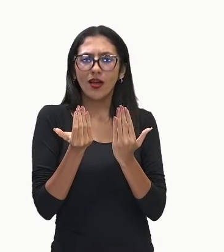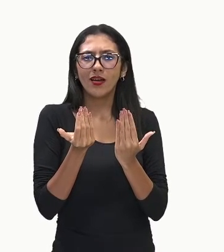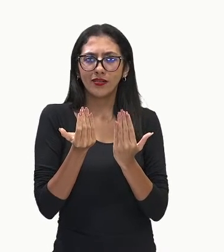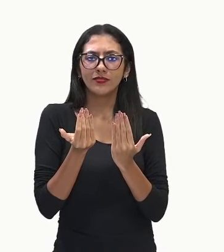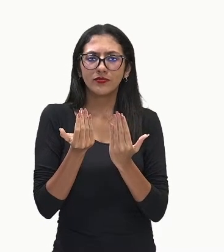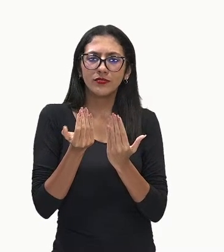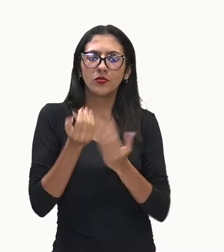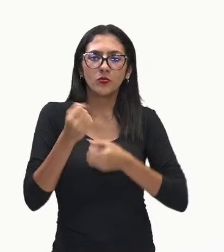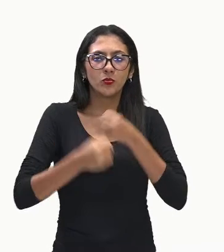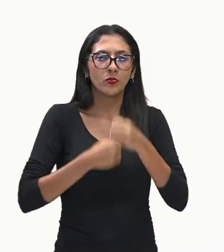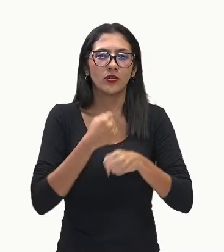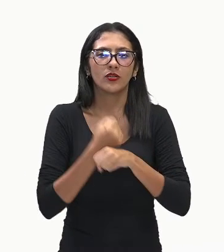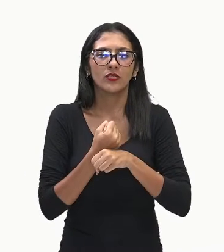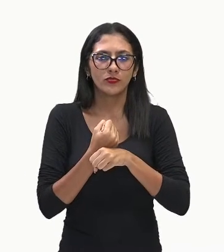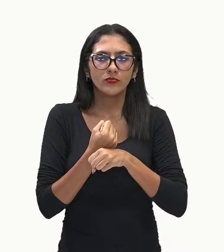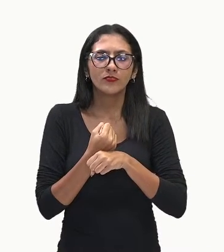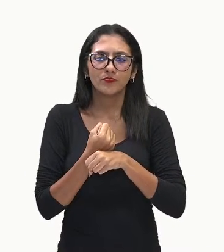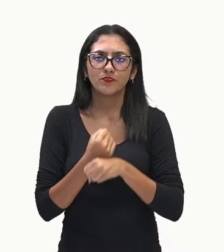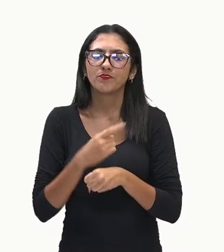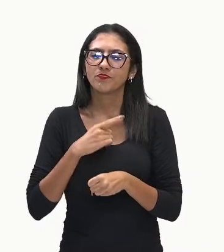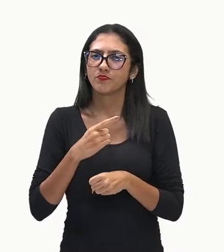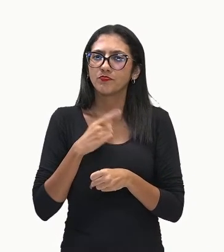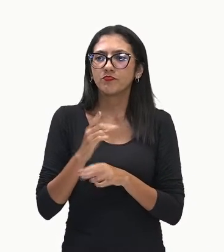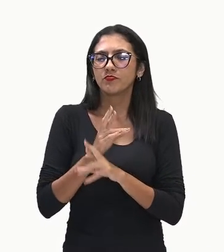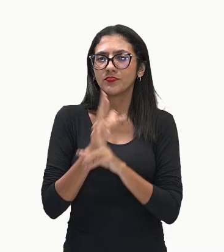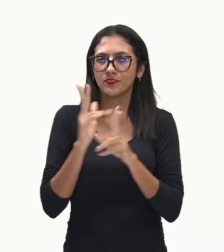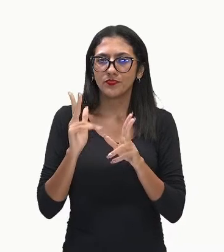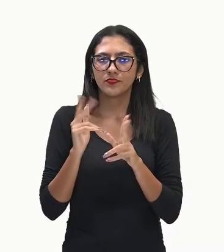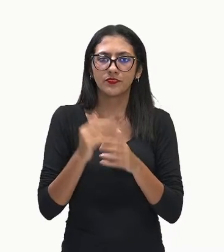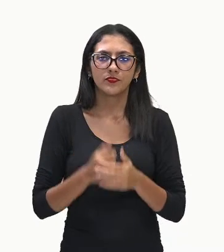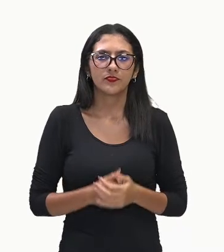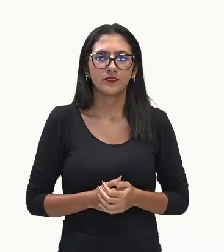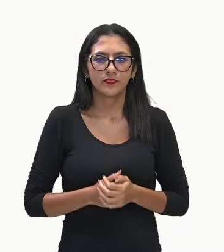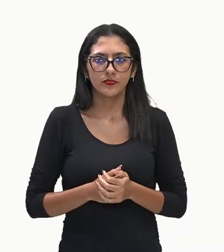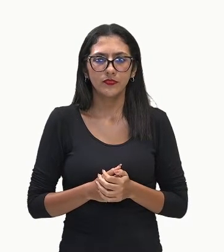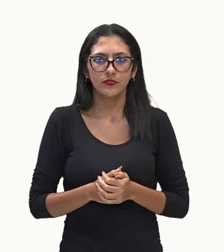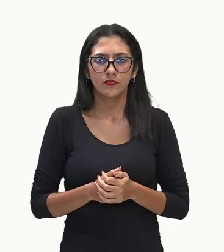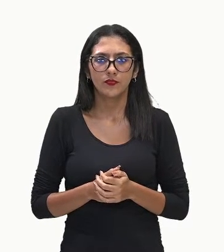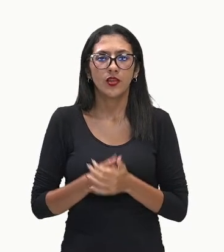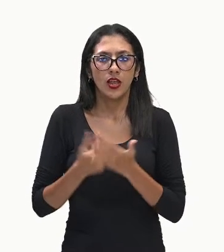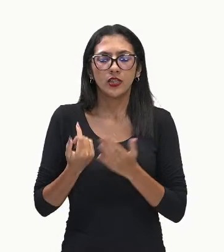96 milhões de hectares. Então aqui, houve, em termos